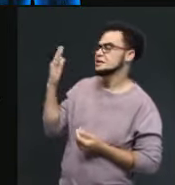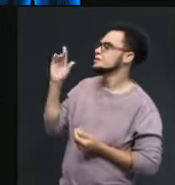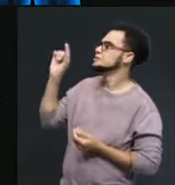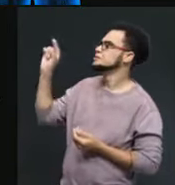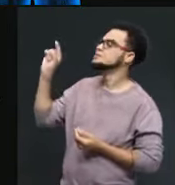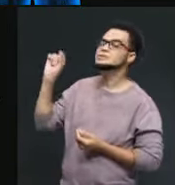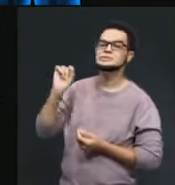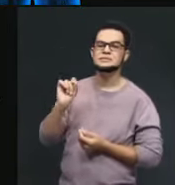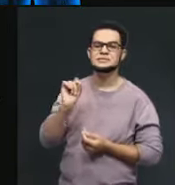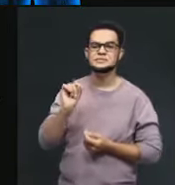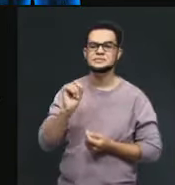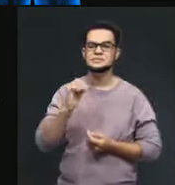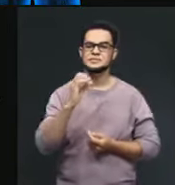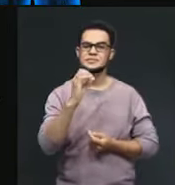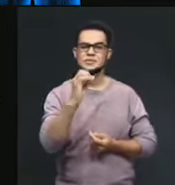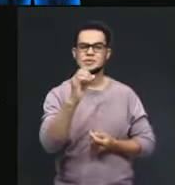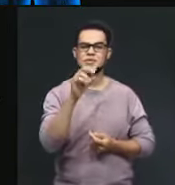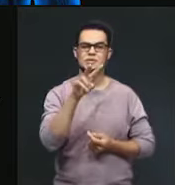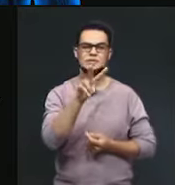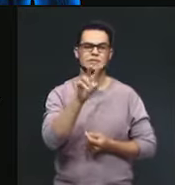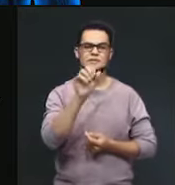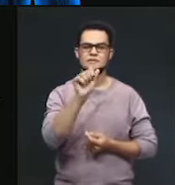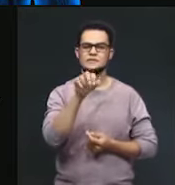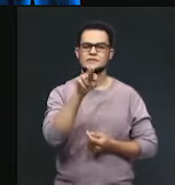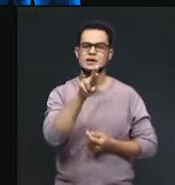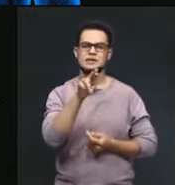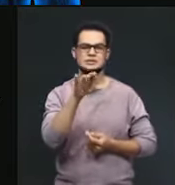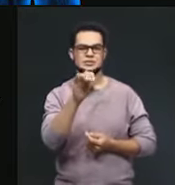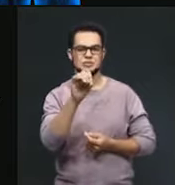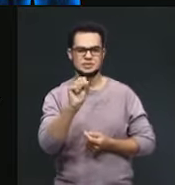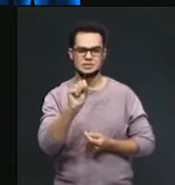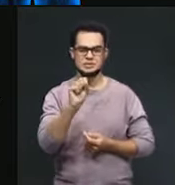os ovários, então são 2 ovários,